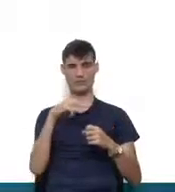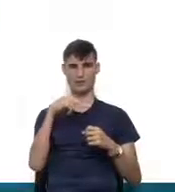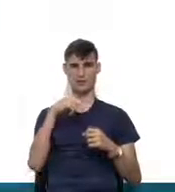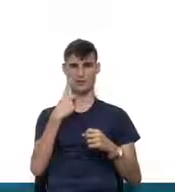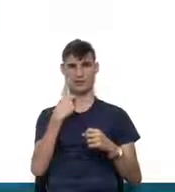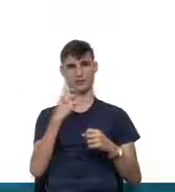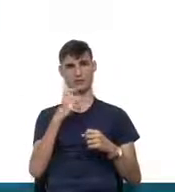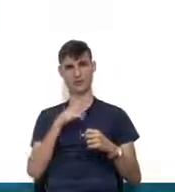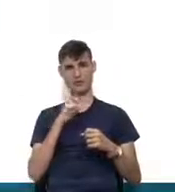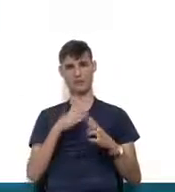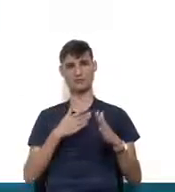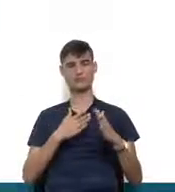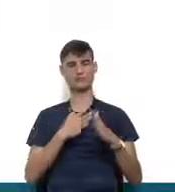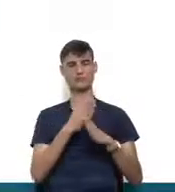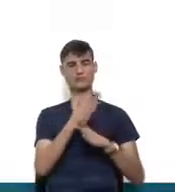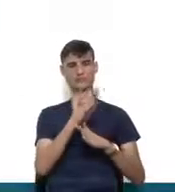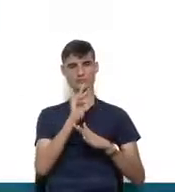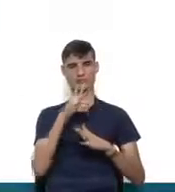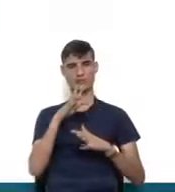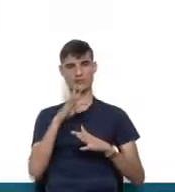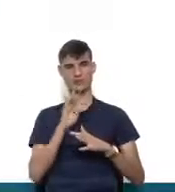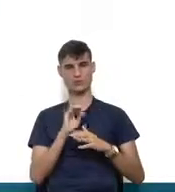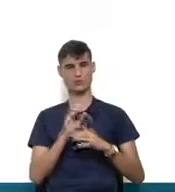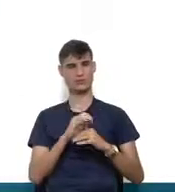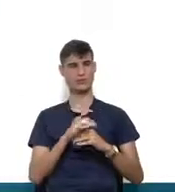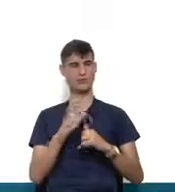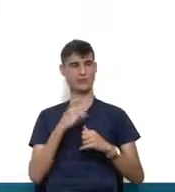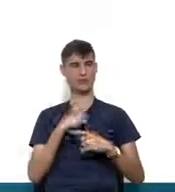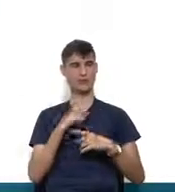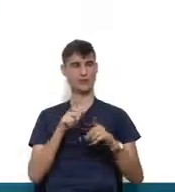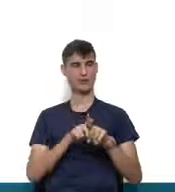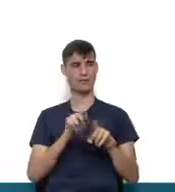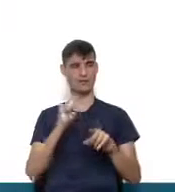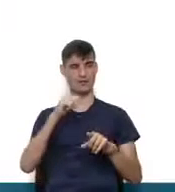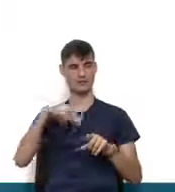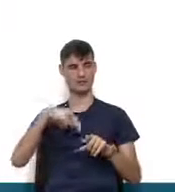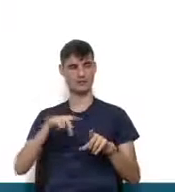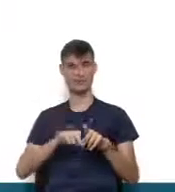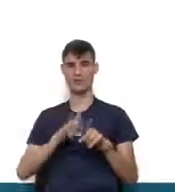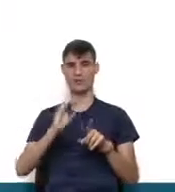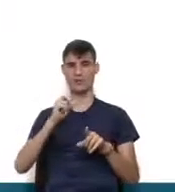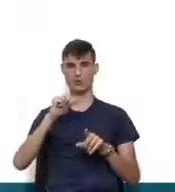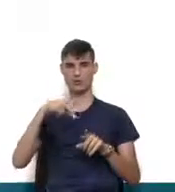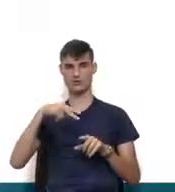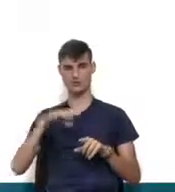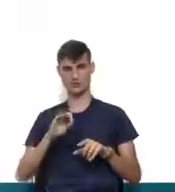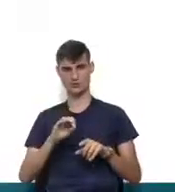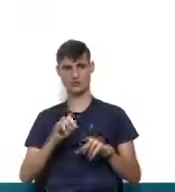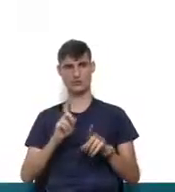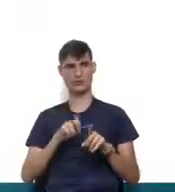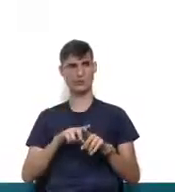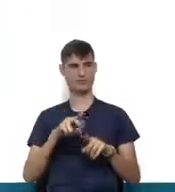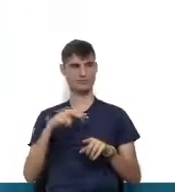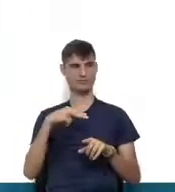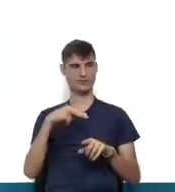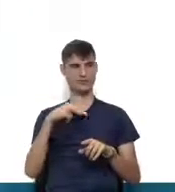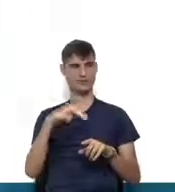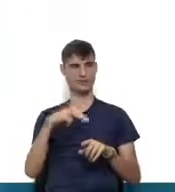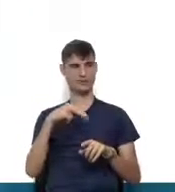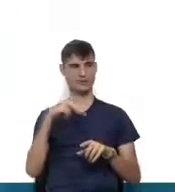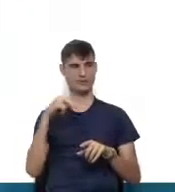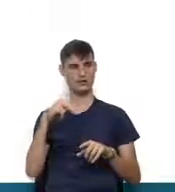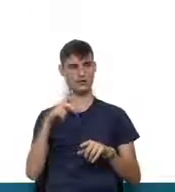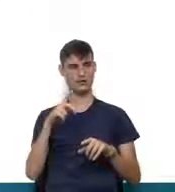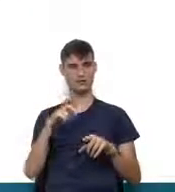quando tende ao infinito, do AN, cosseno de nπx